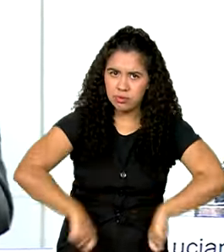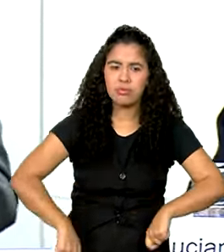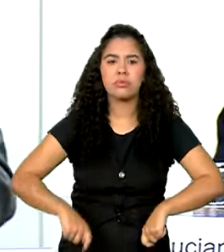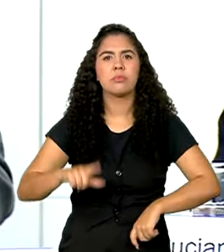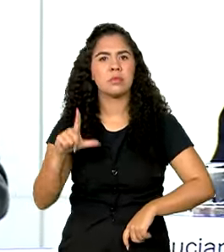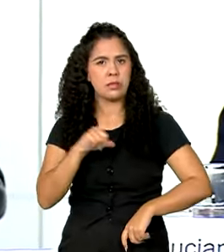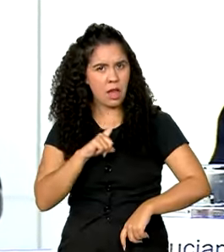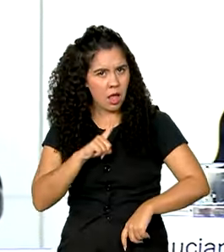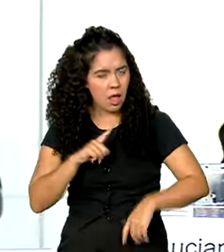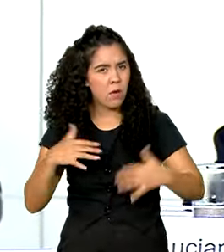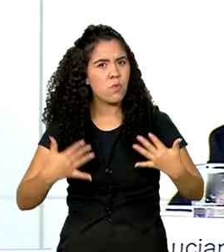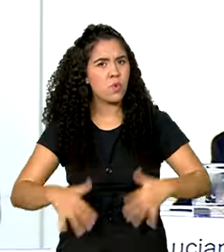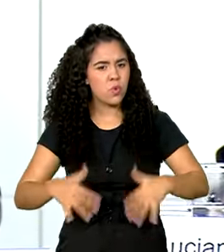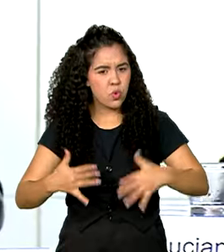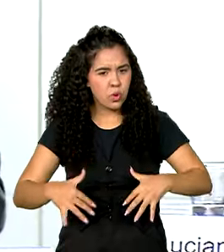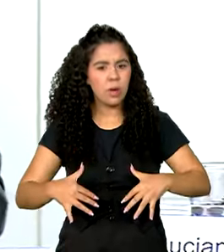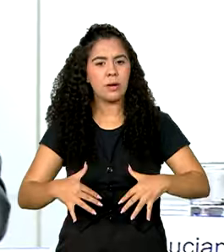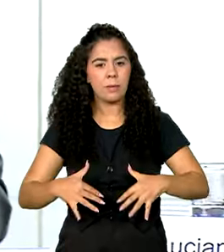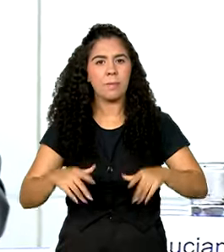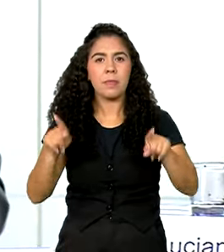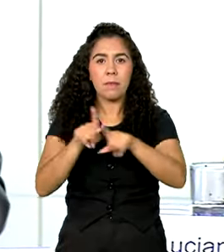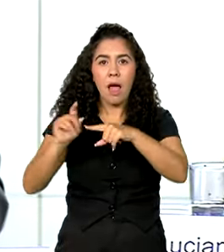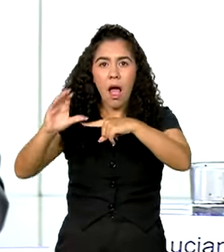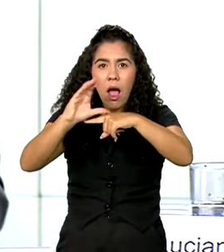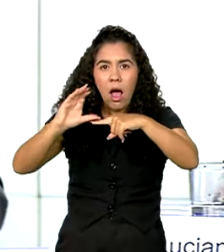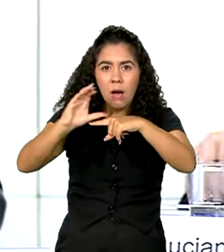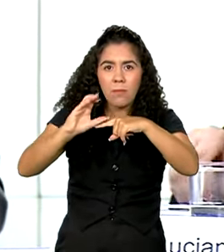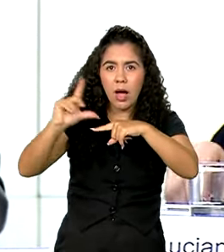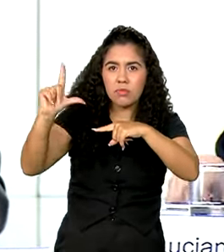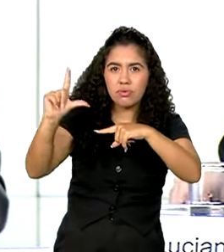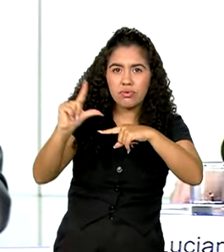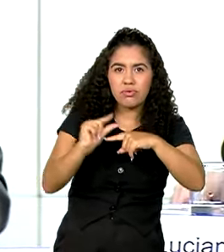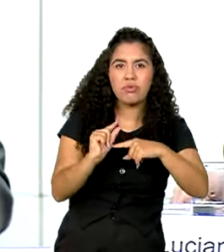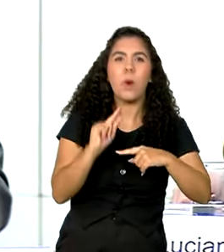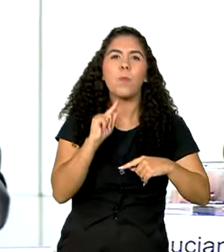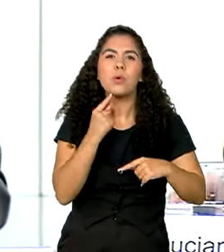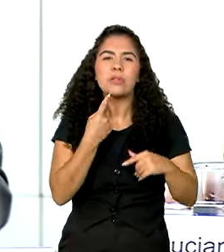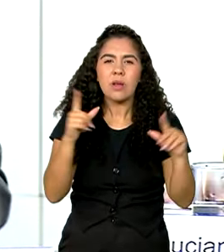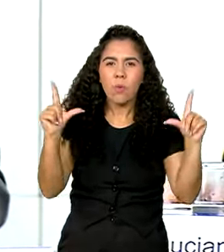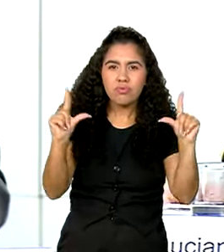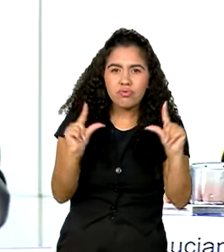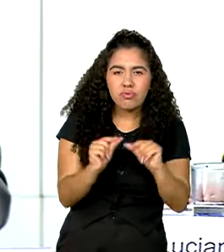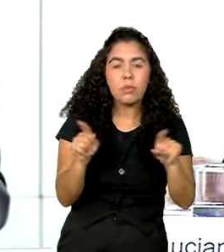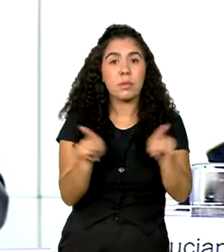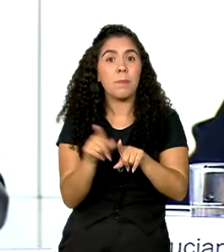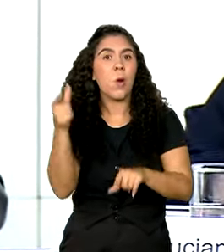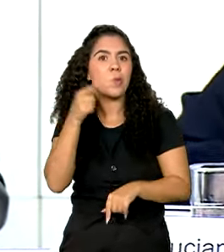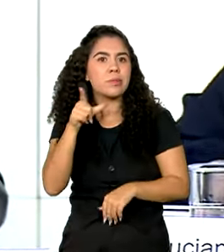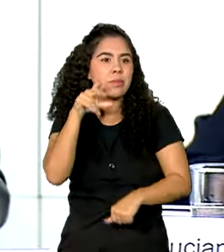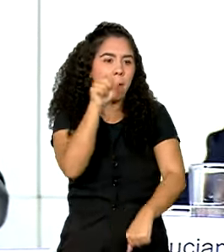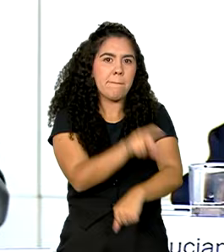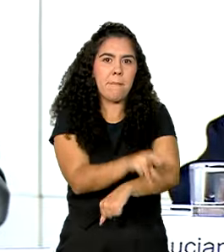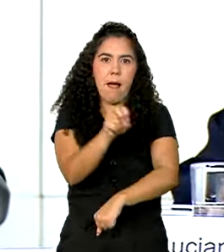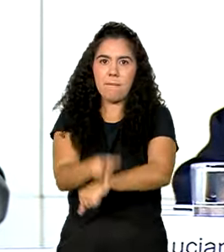enorme, ajudar aí a descarbonização, gerar